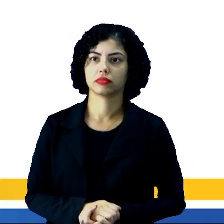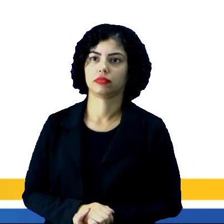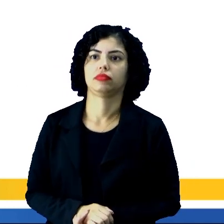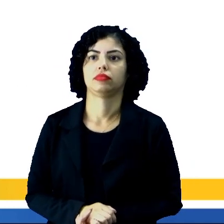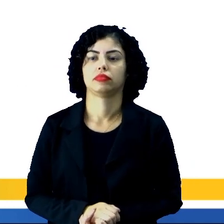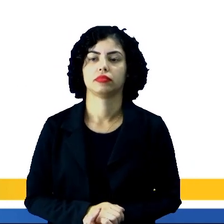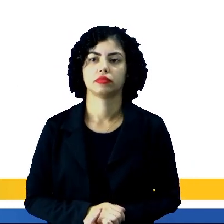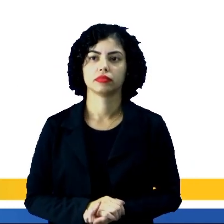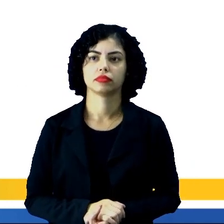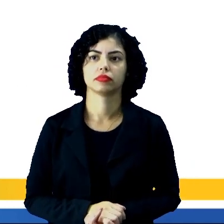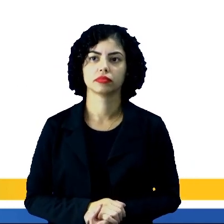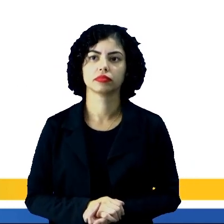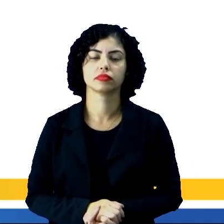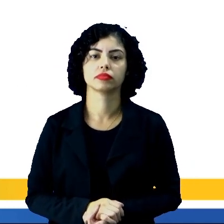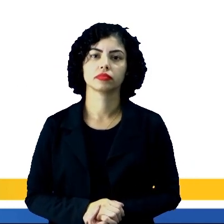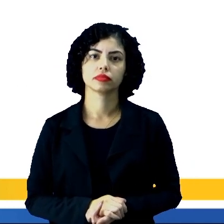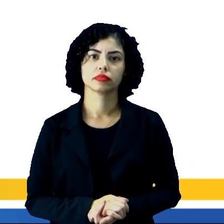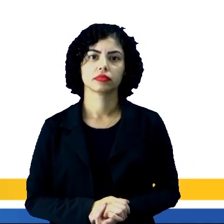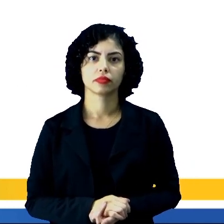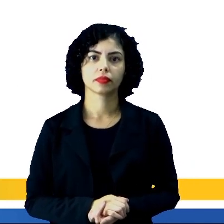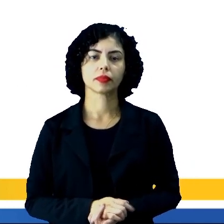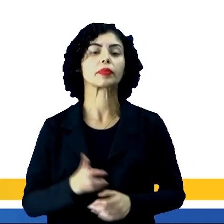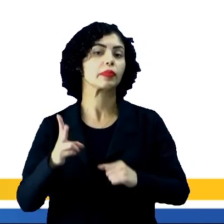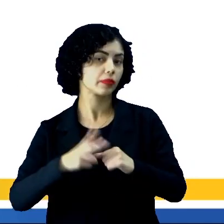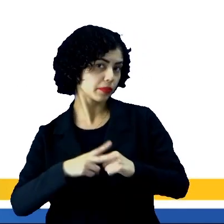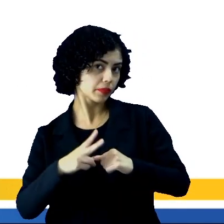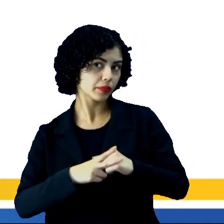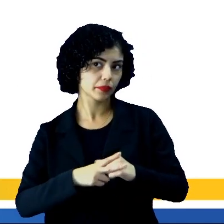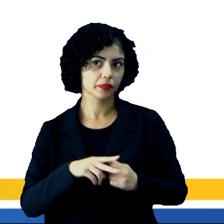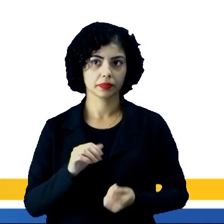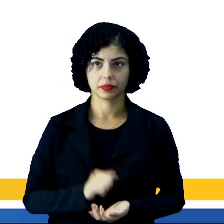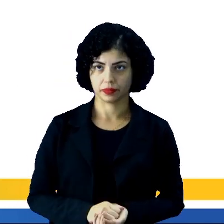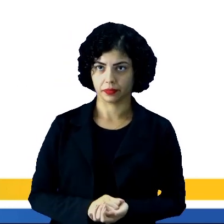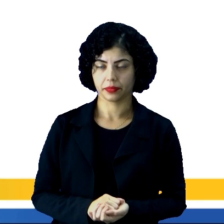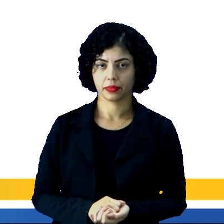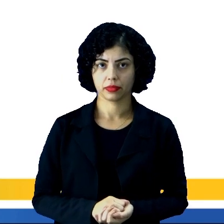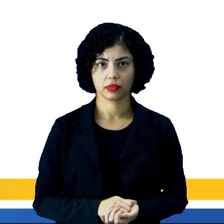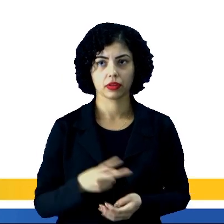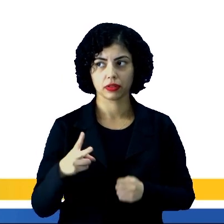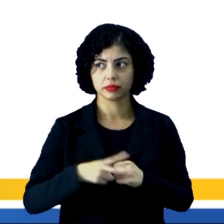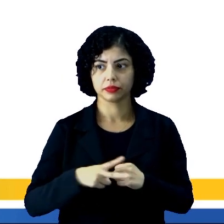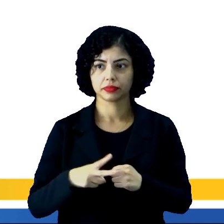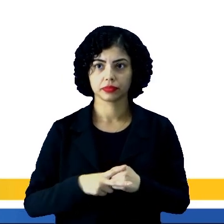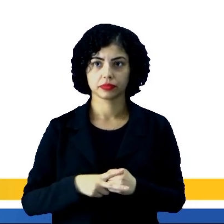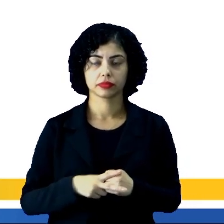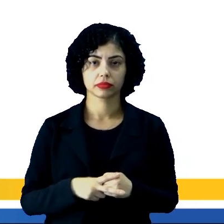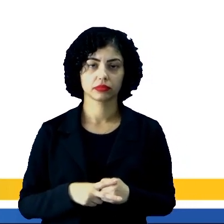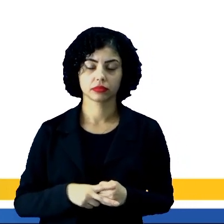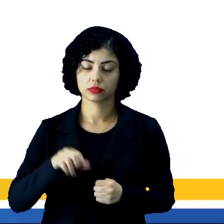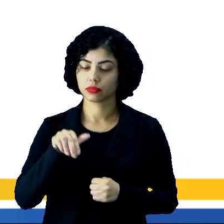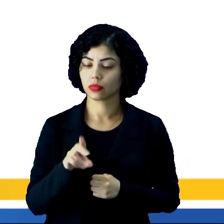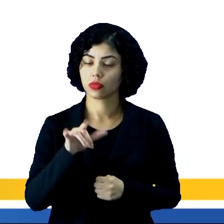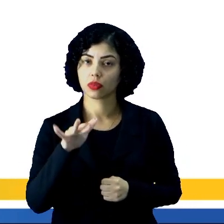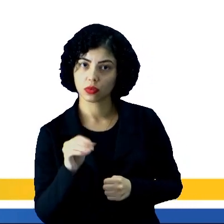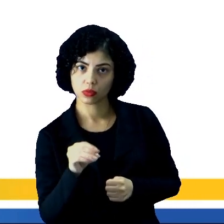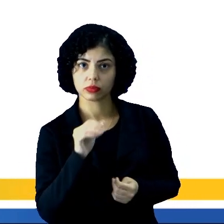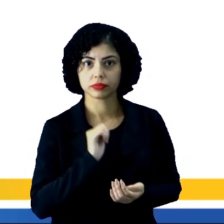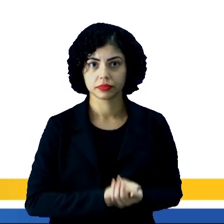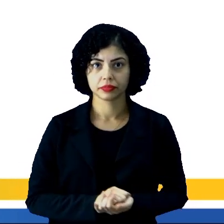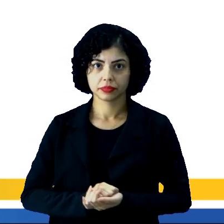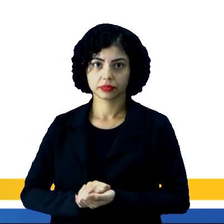Então esse negaremos ele é um verbo né um verbo que é o núcleo do predicado